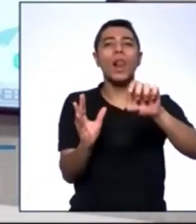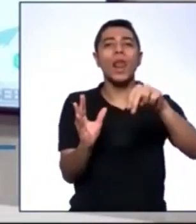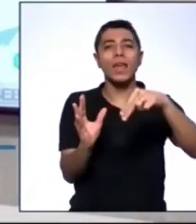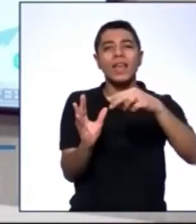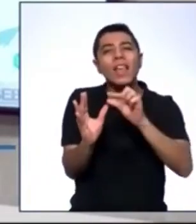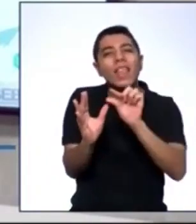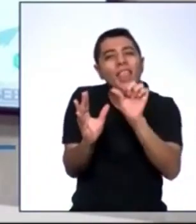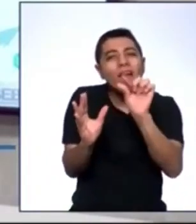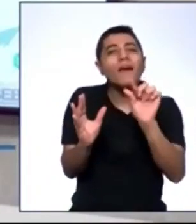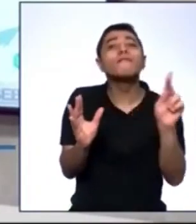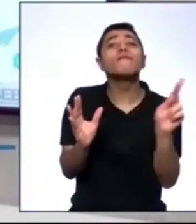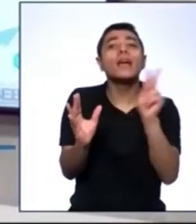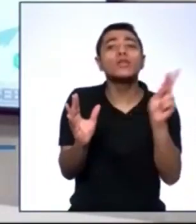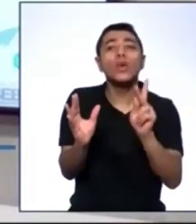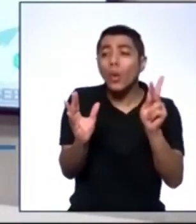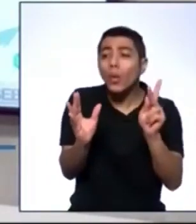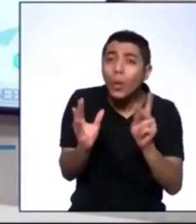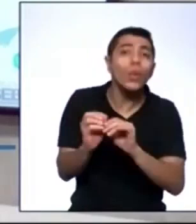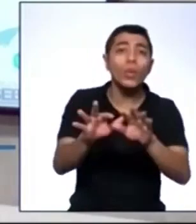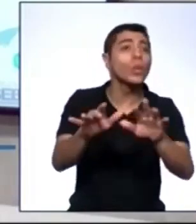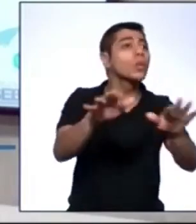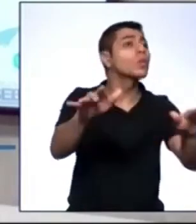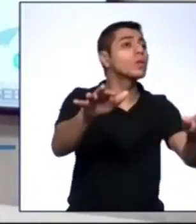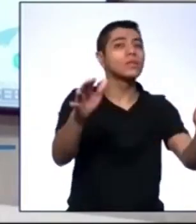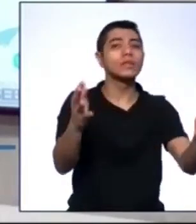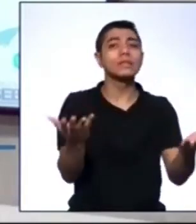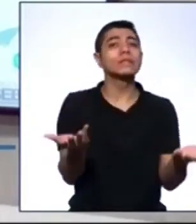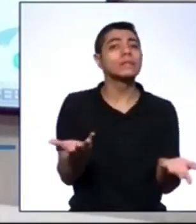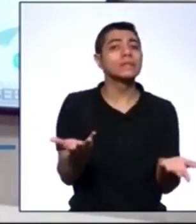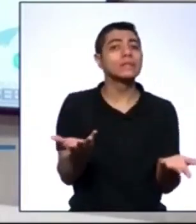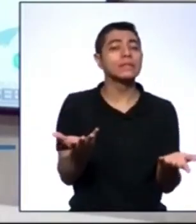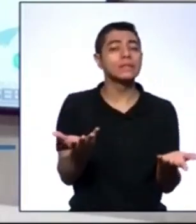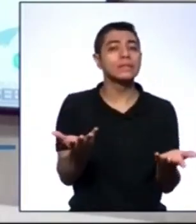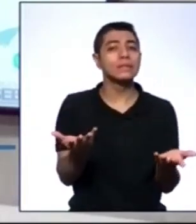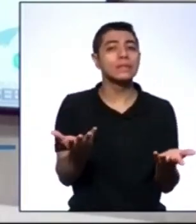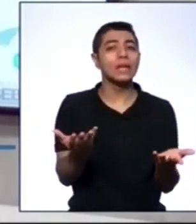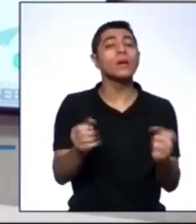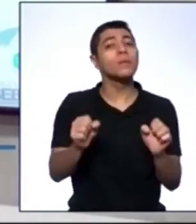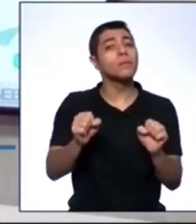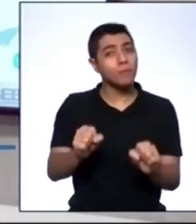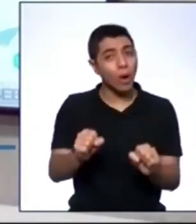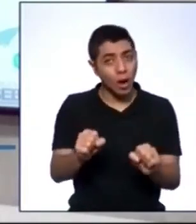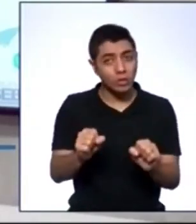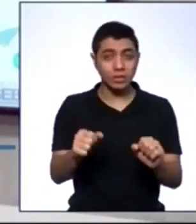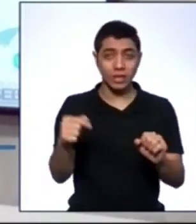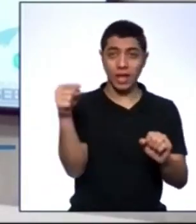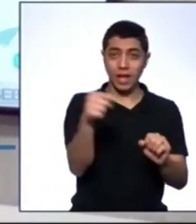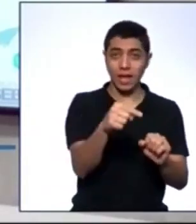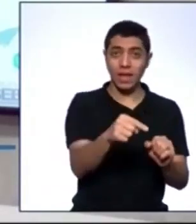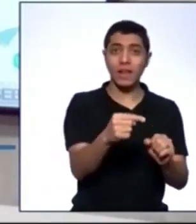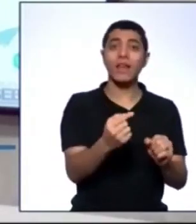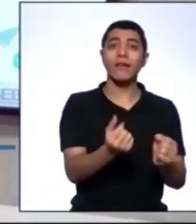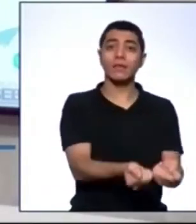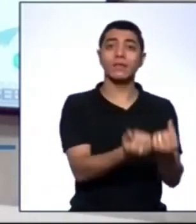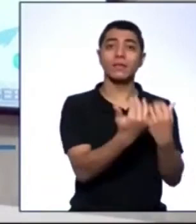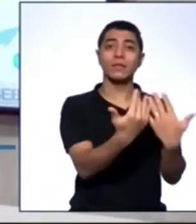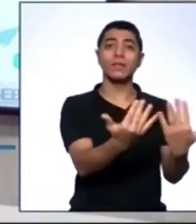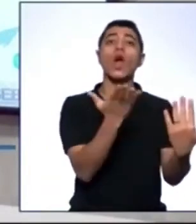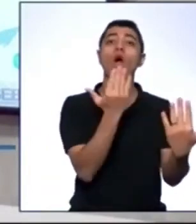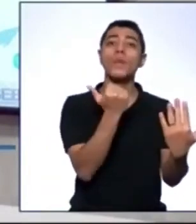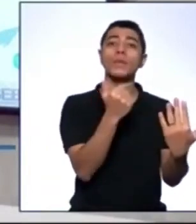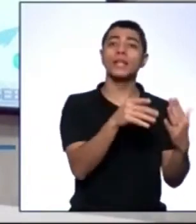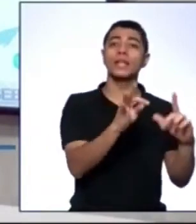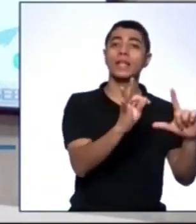descontrole no cruzamento de transgênico com não transgênico? Será que não poderá alterar as cadeias alimentares?